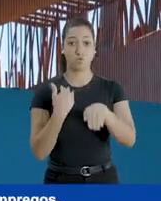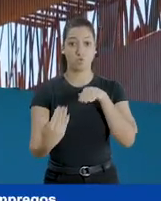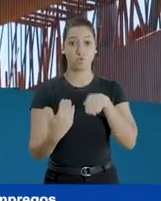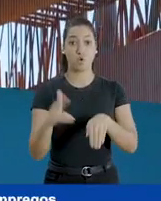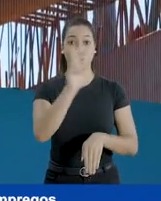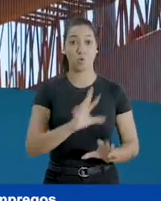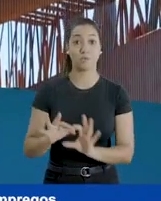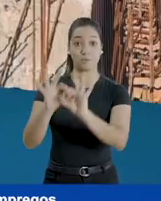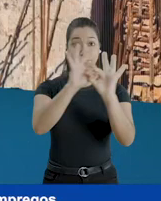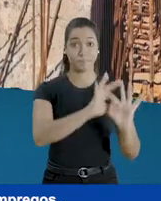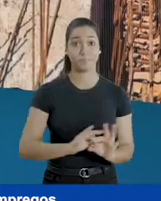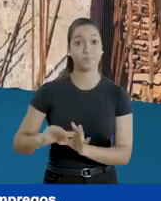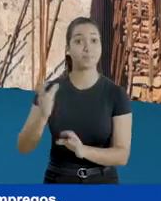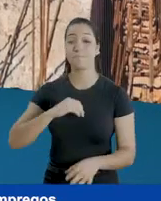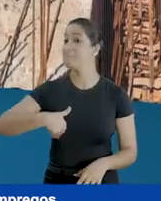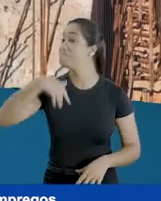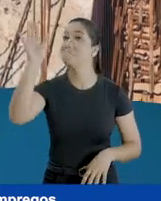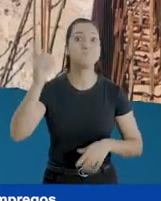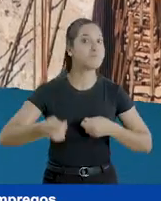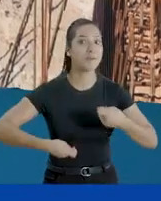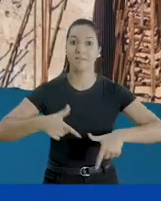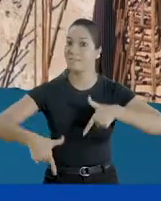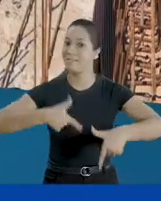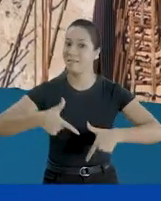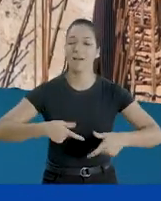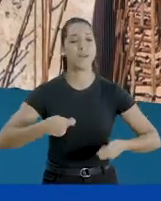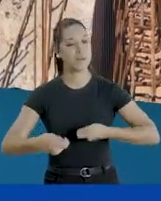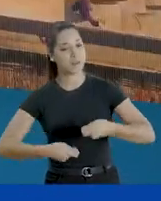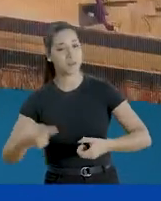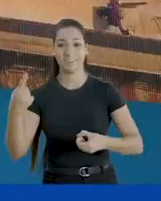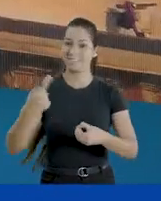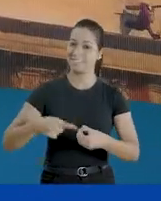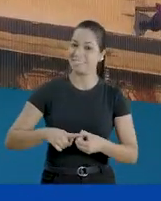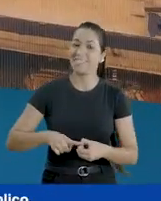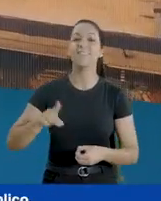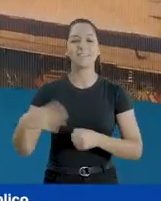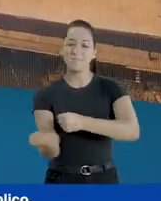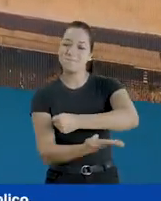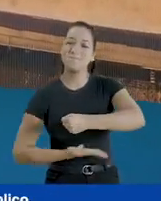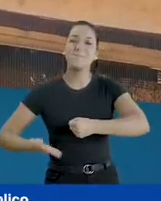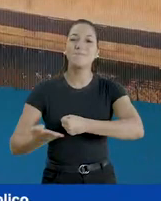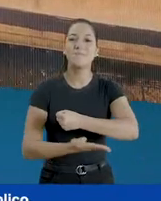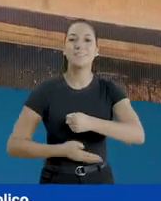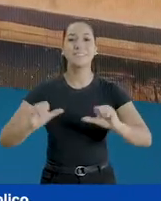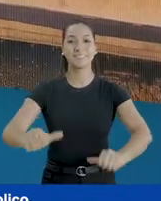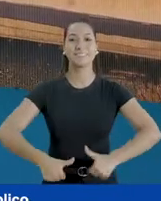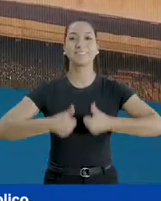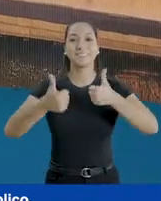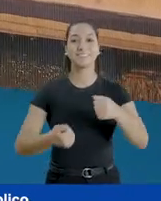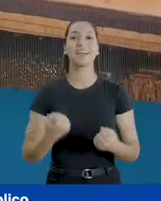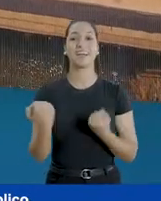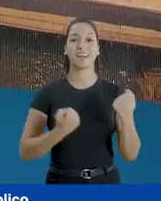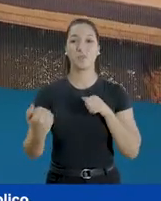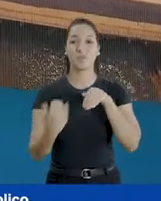as obras do Uberlândia Integrada geram milhares de empregos, movimentam o comércio da cidade e são fundamentais para melhorar